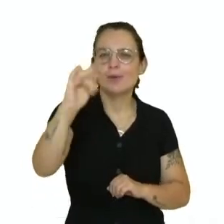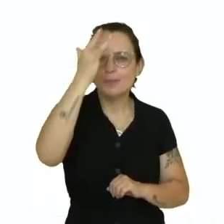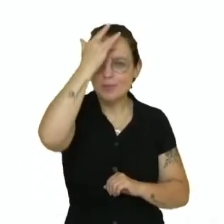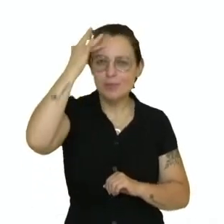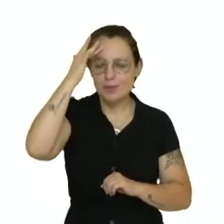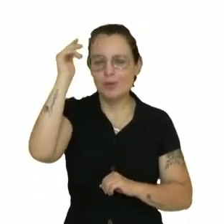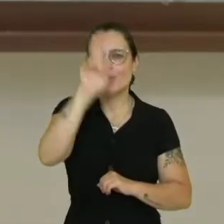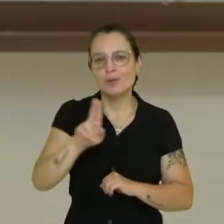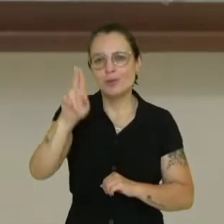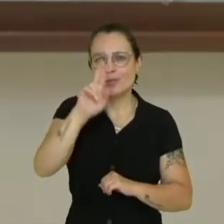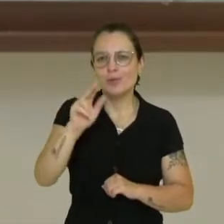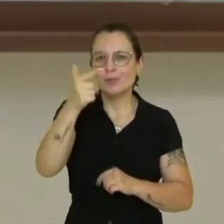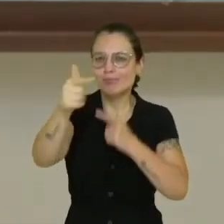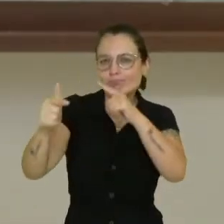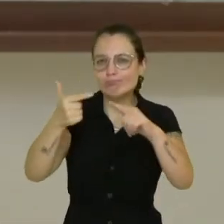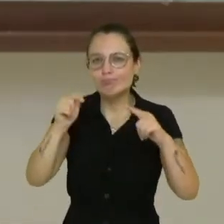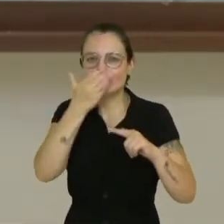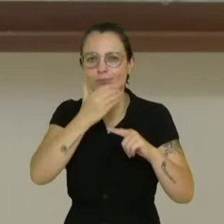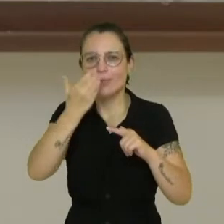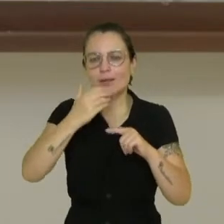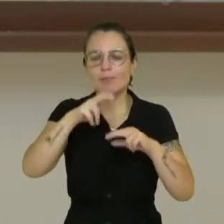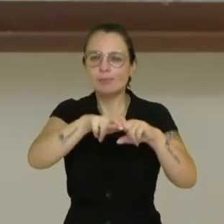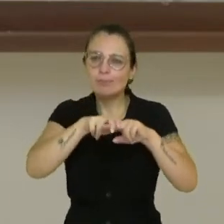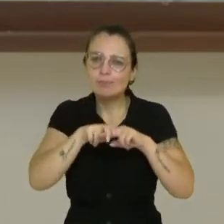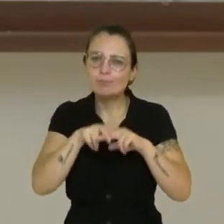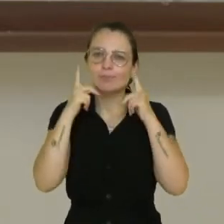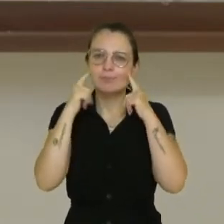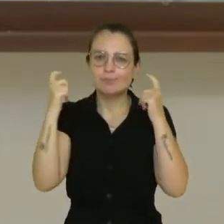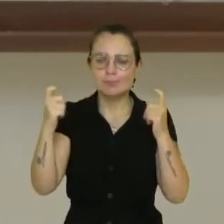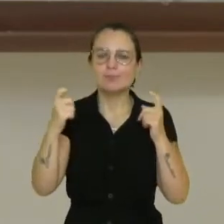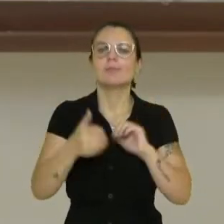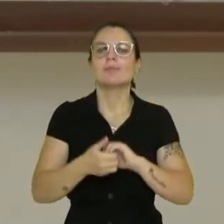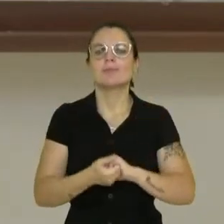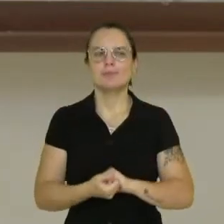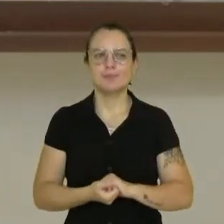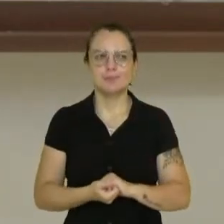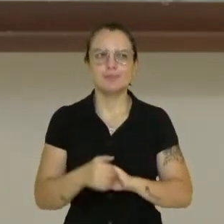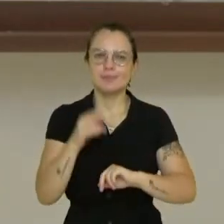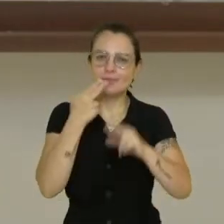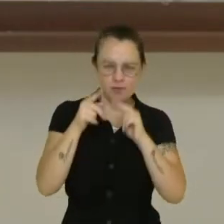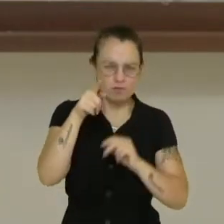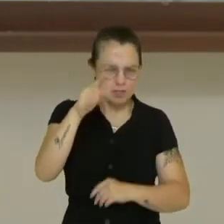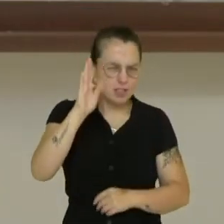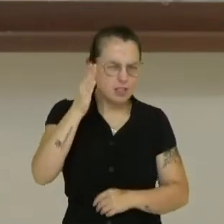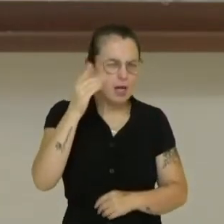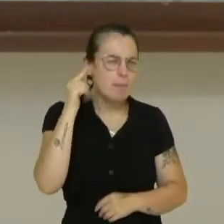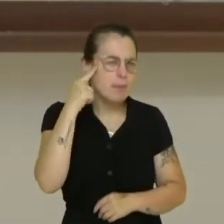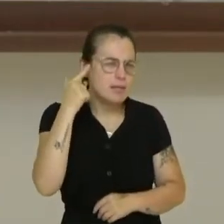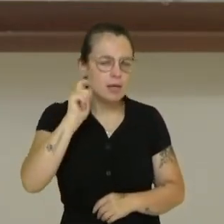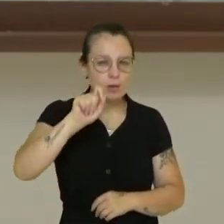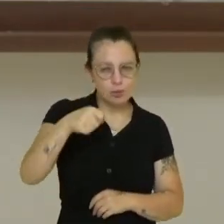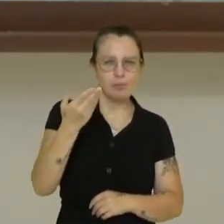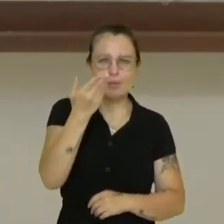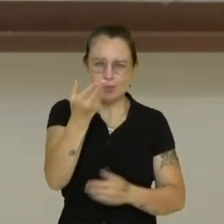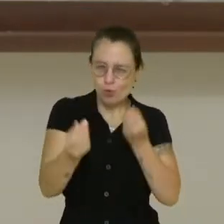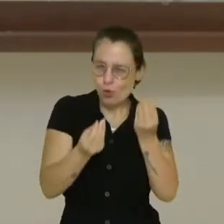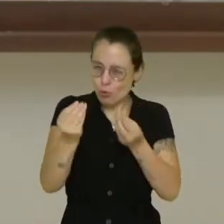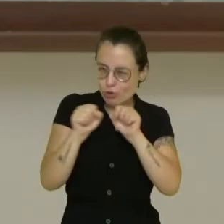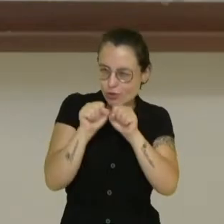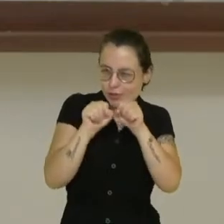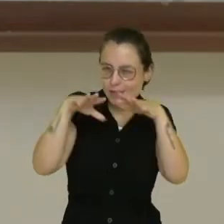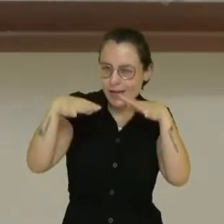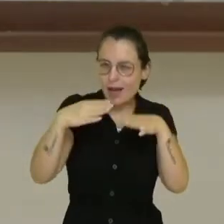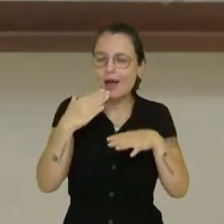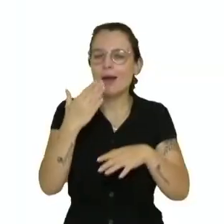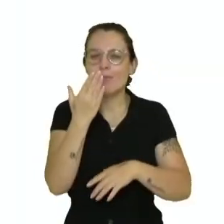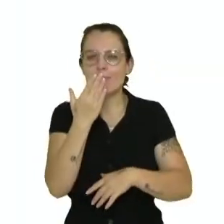a possibilidade de criar música utilizando vegetais. Você já havia pensado nisso? Já havia imaginado essa